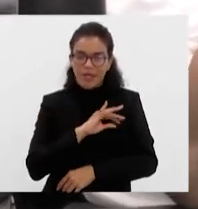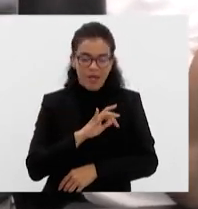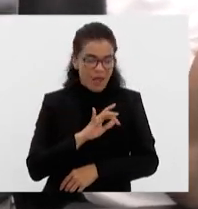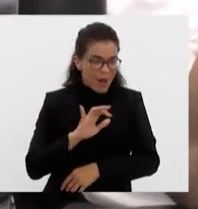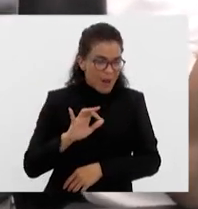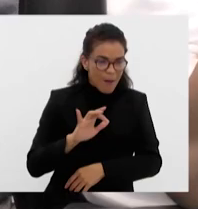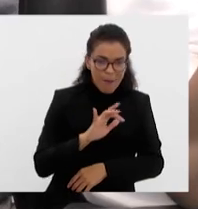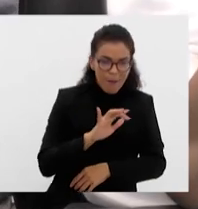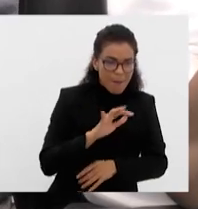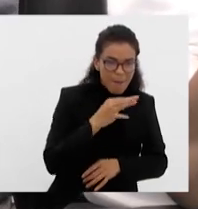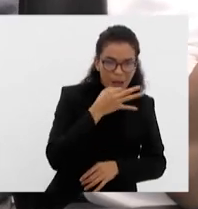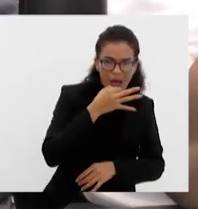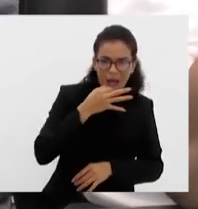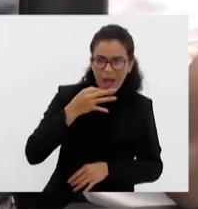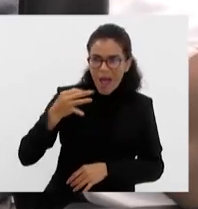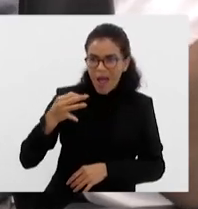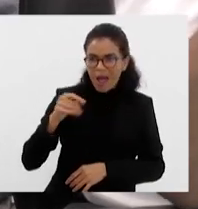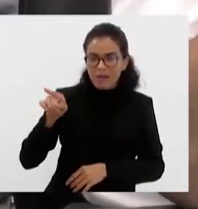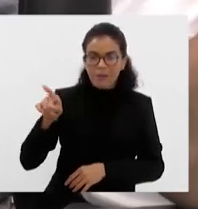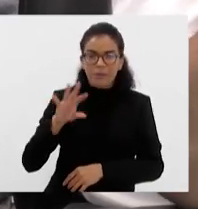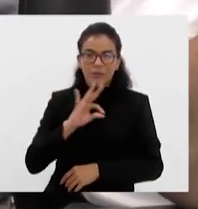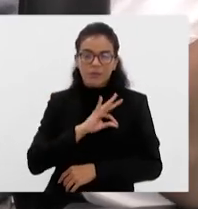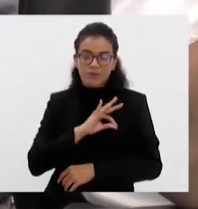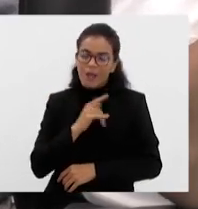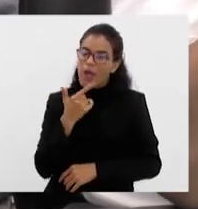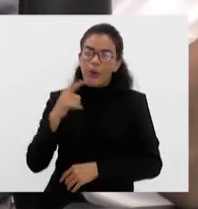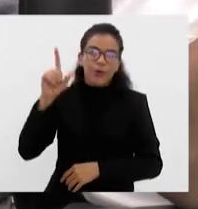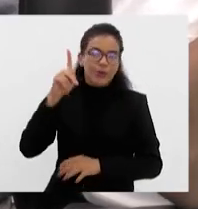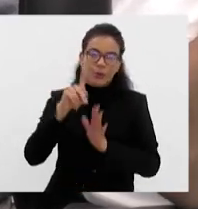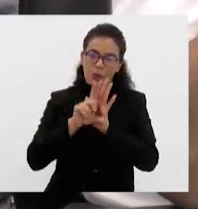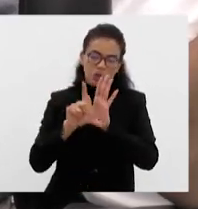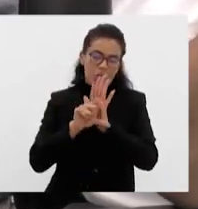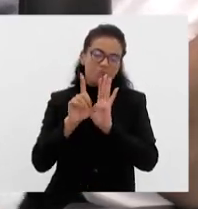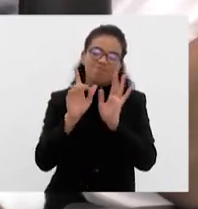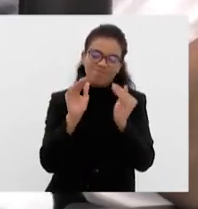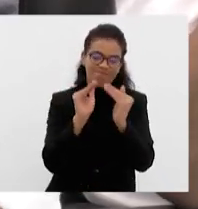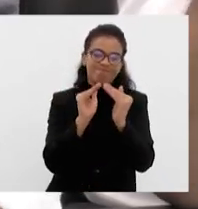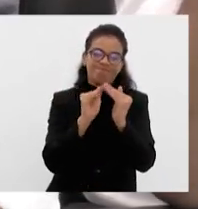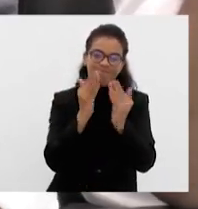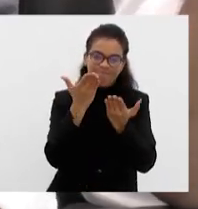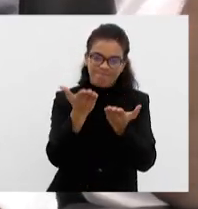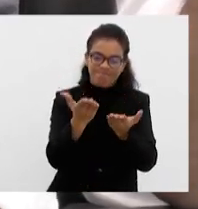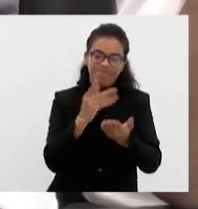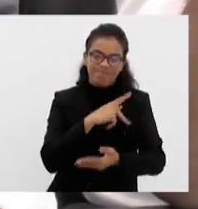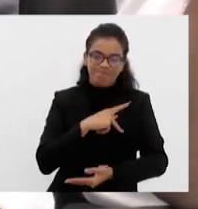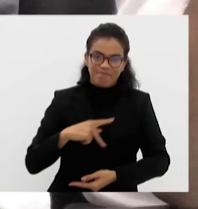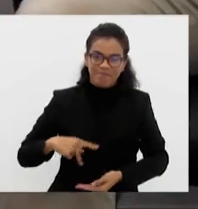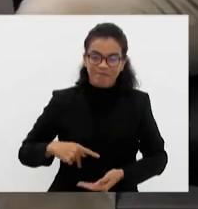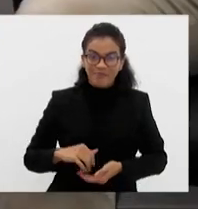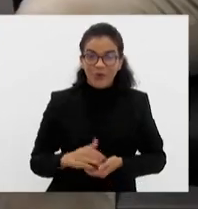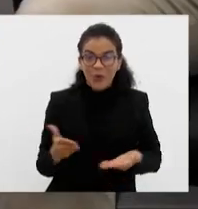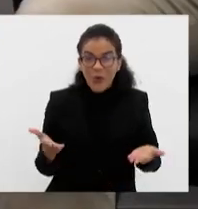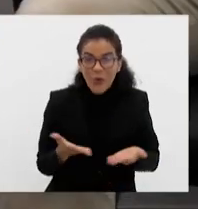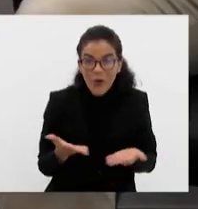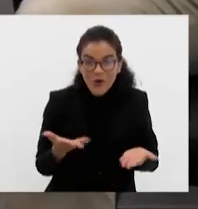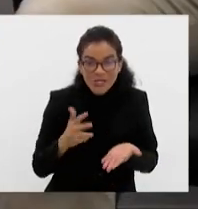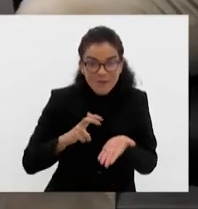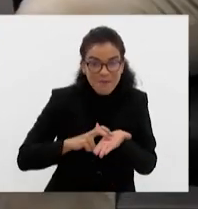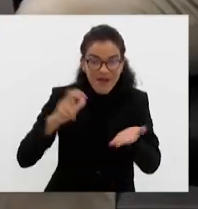uma informação a mais para prevenir. Mas é outro projeto. Então, eu concordo com deputado V. Exª. Presidente, eu hoje